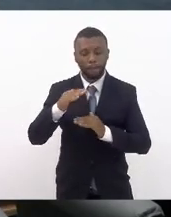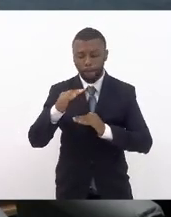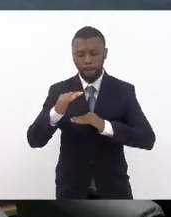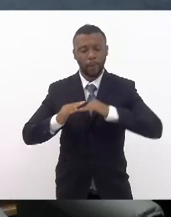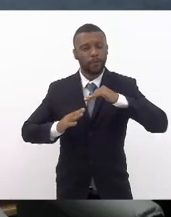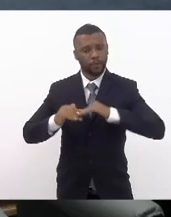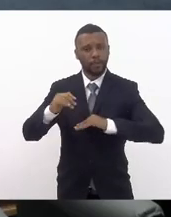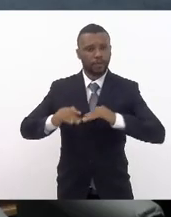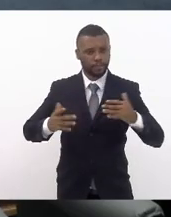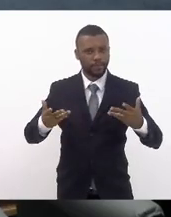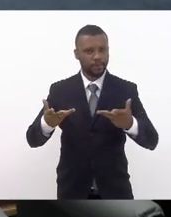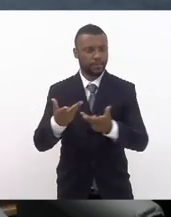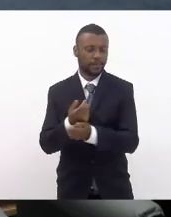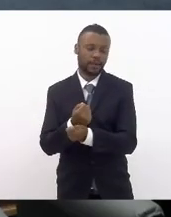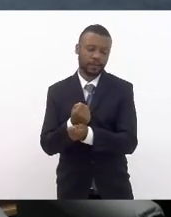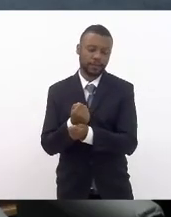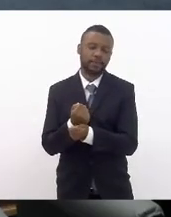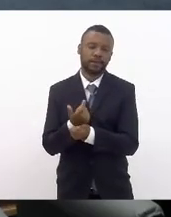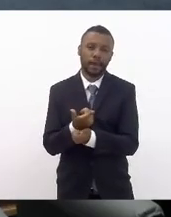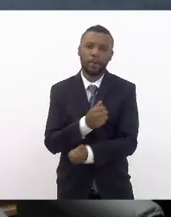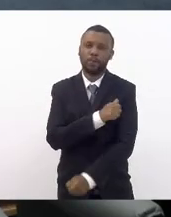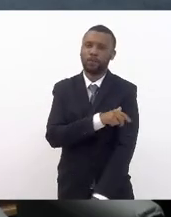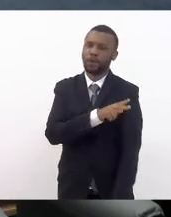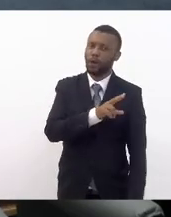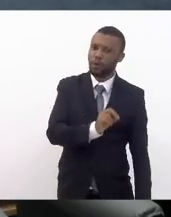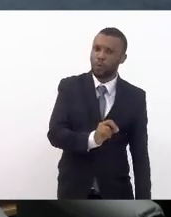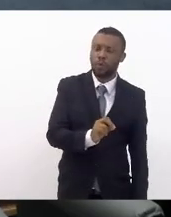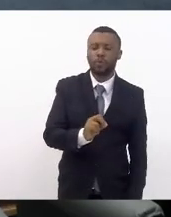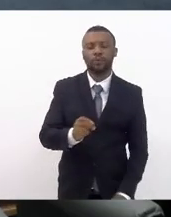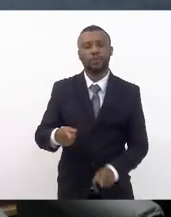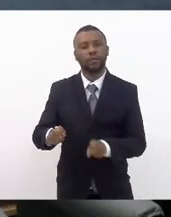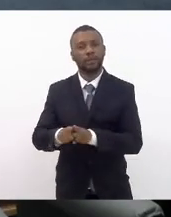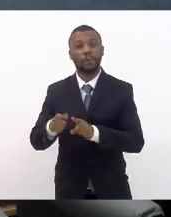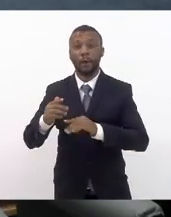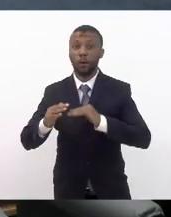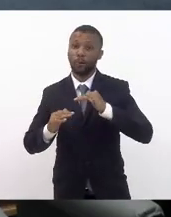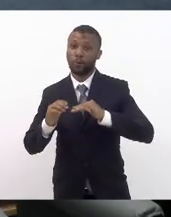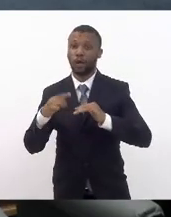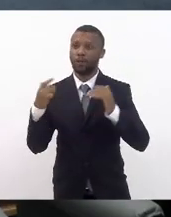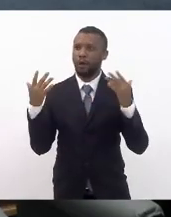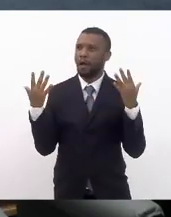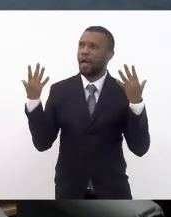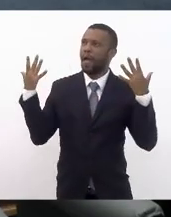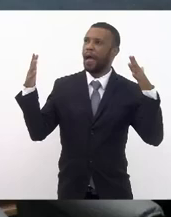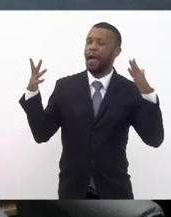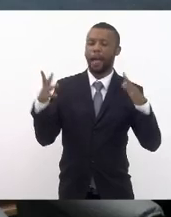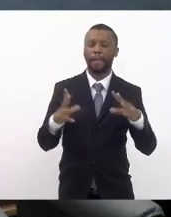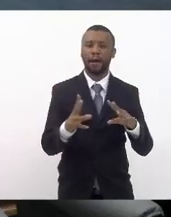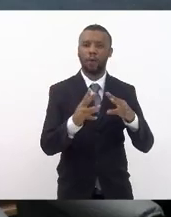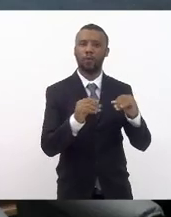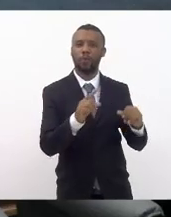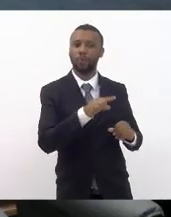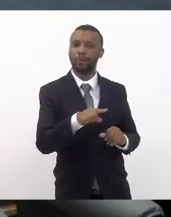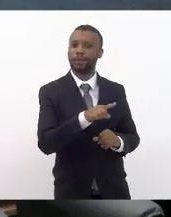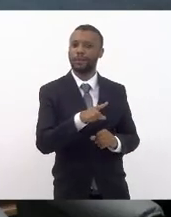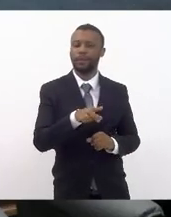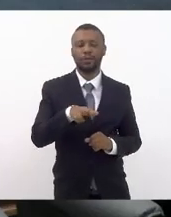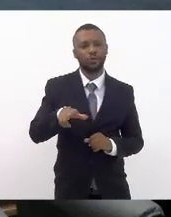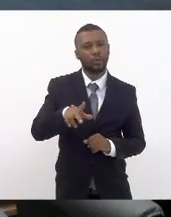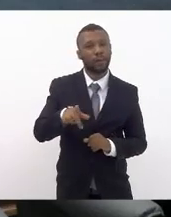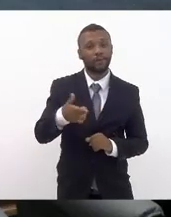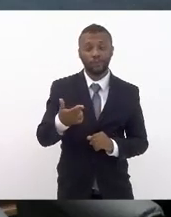e também para os profissionais. Então, a gente aqui não vibra com a extinção, porque foi só uma